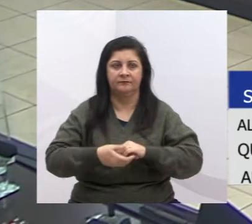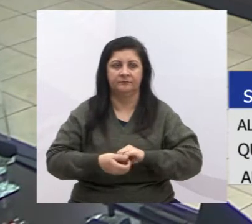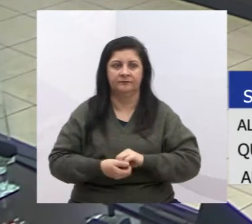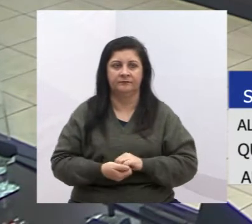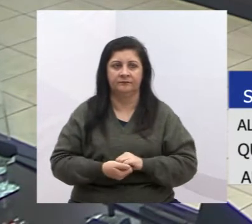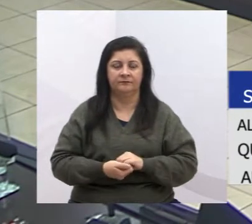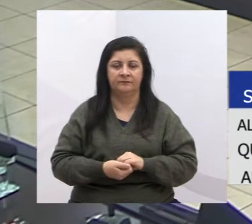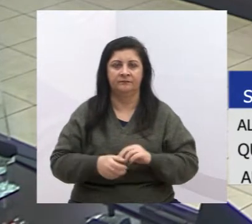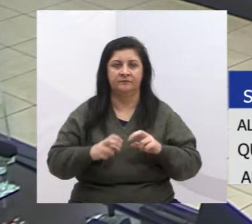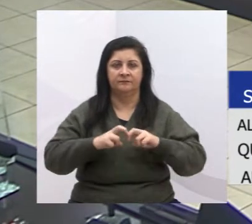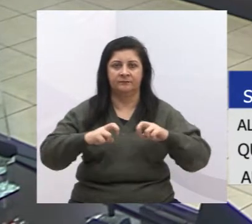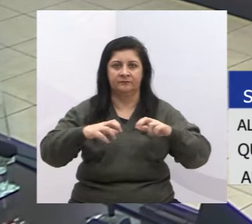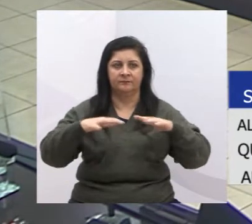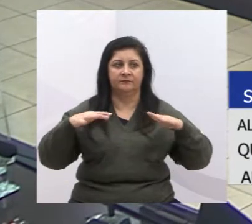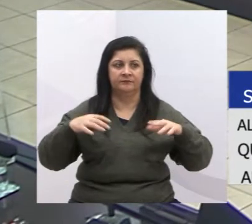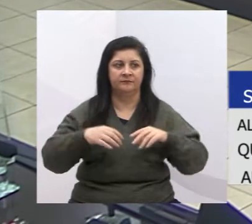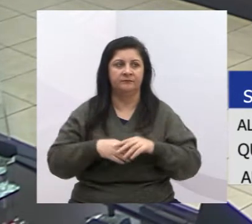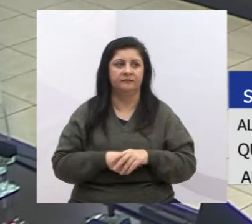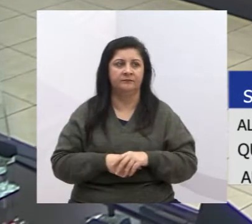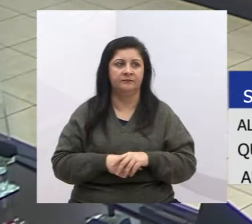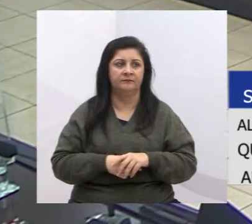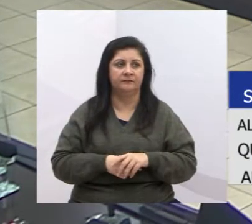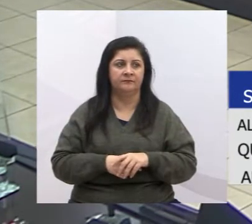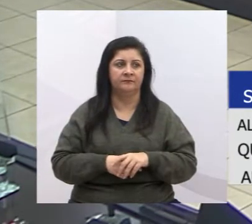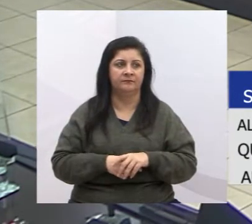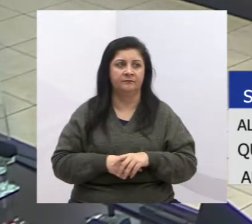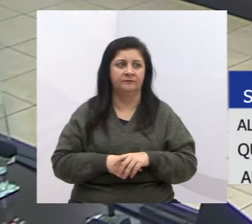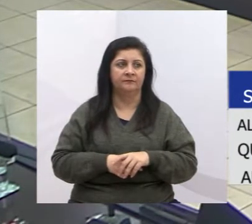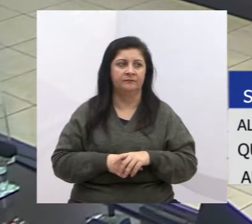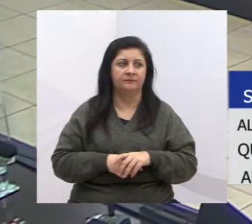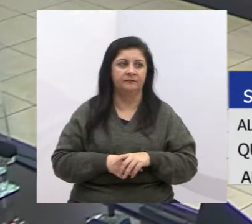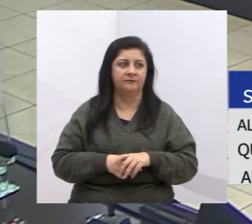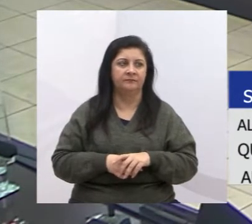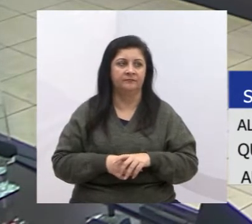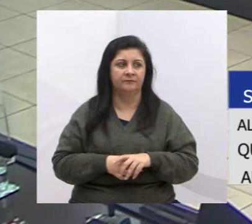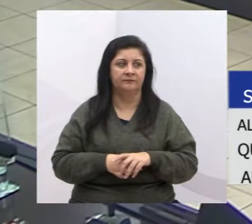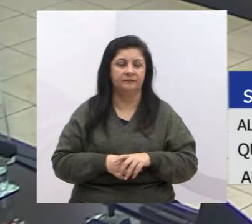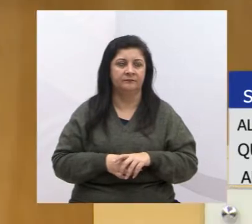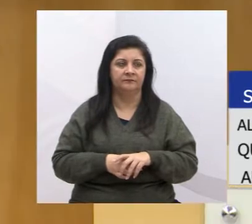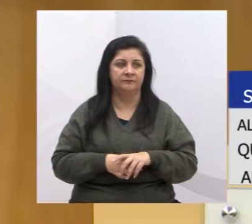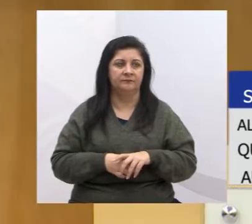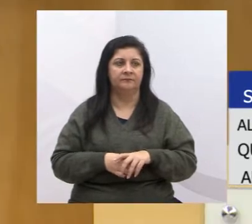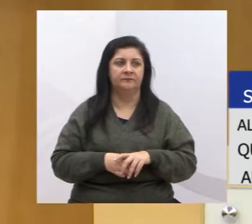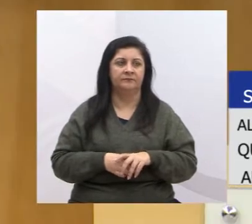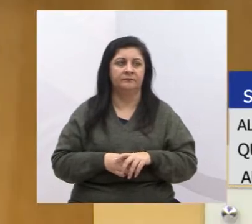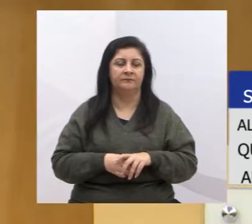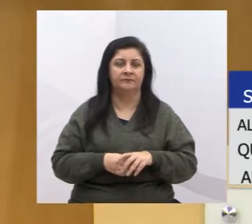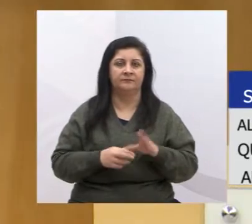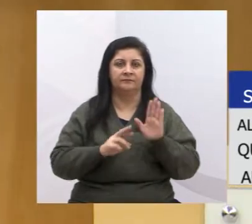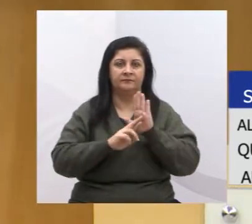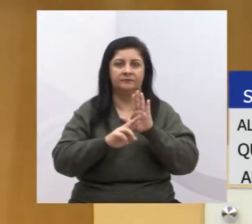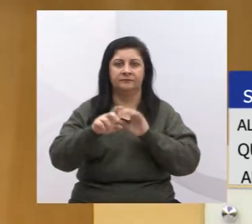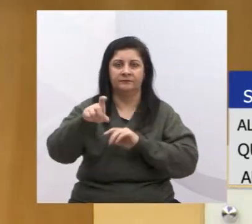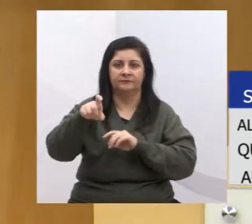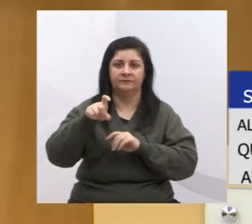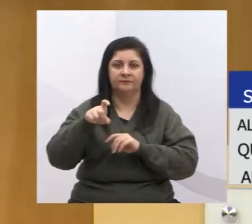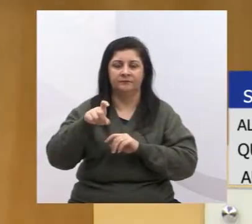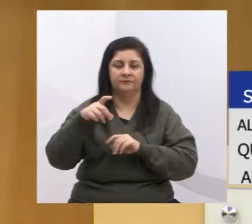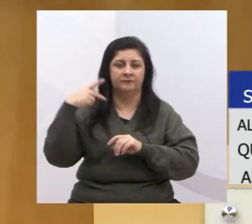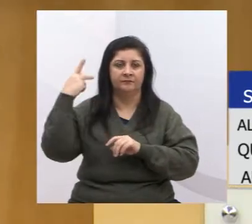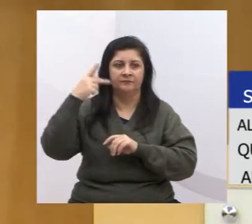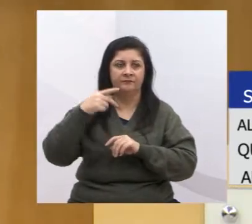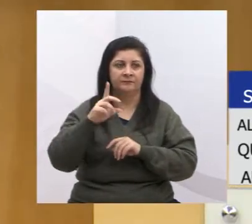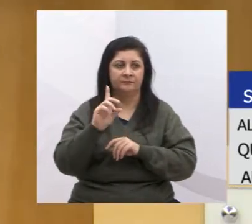aqui no plenário. E o faço na pessoa do ex-vereador Dario